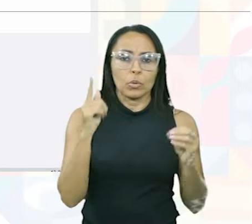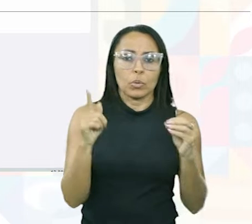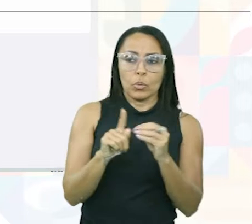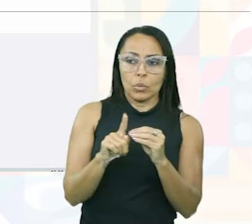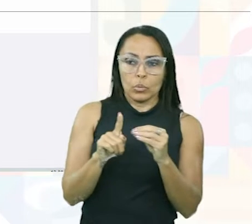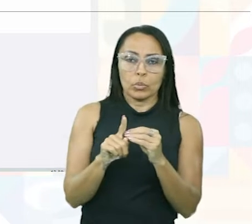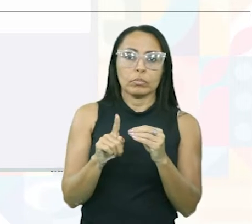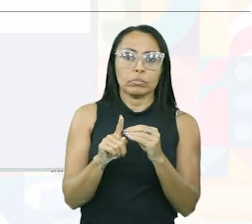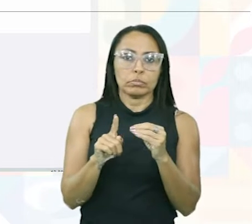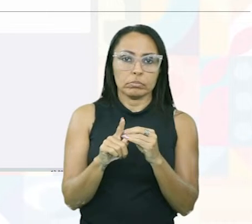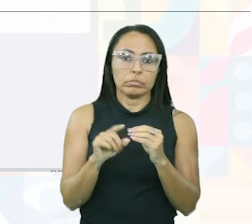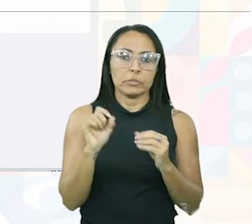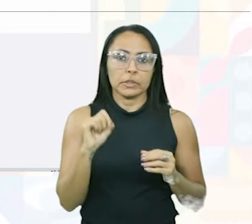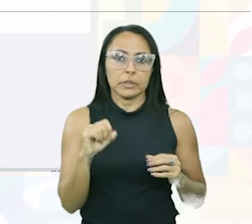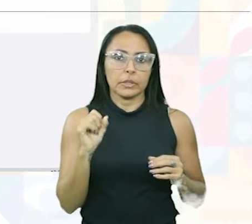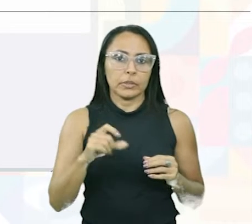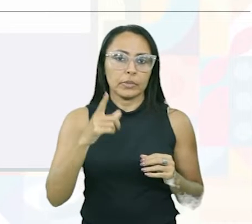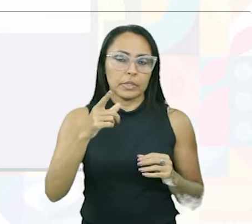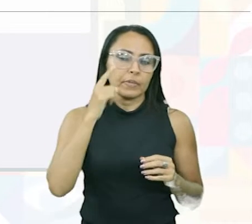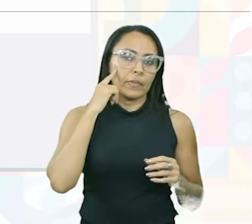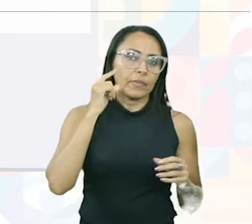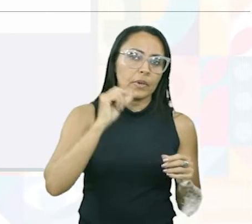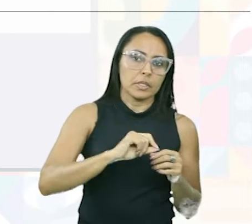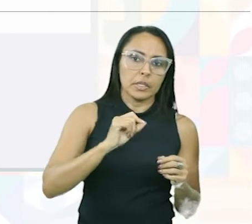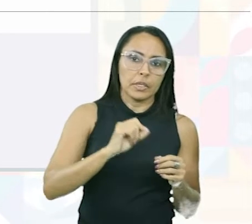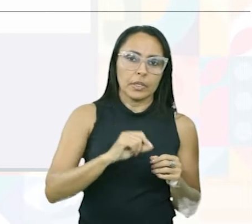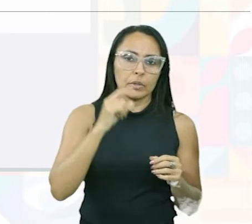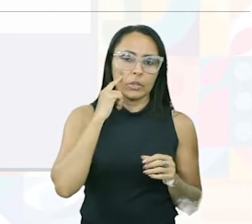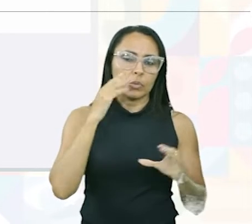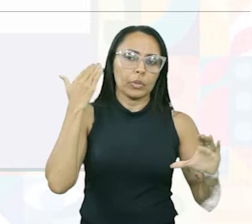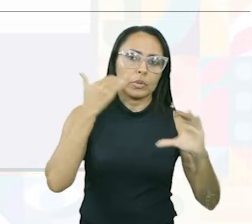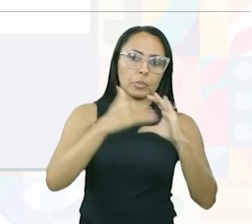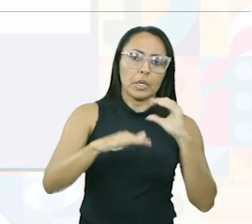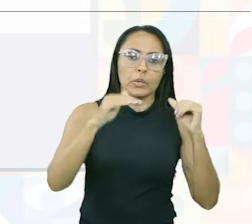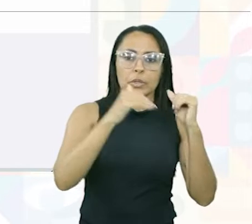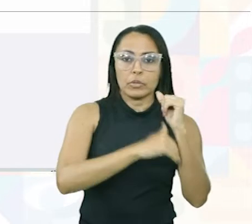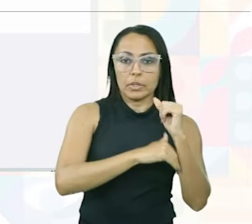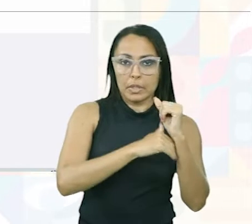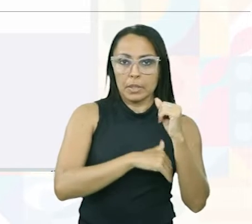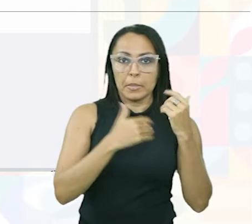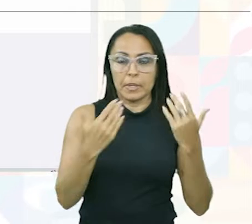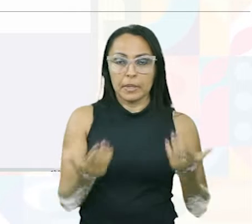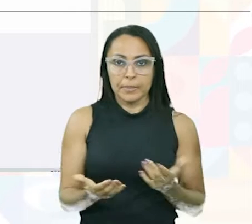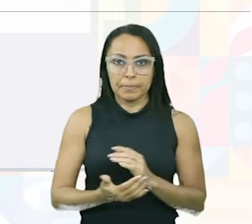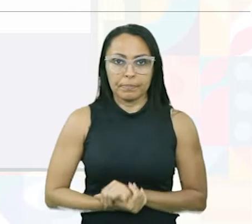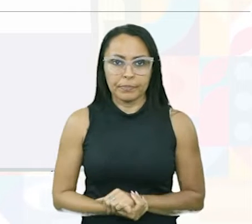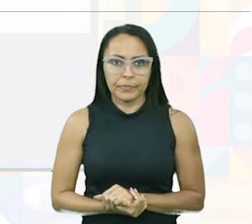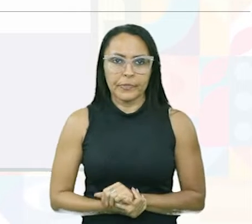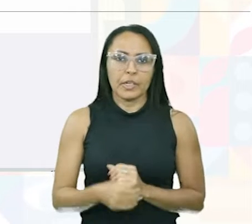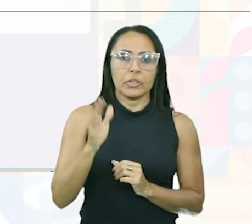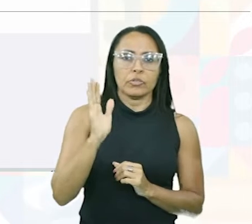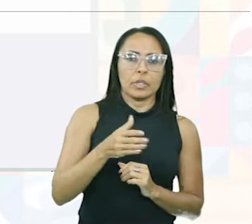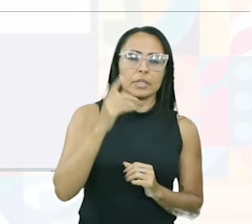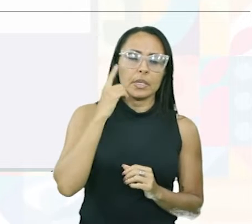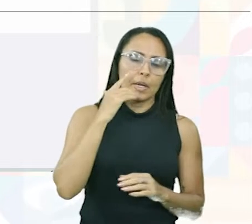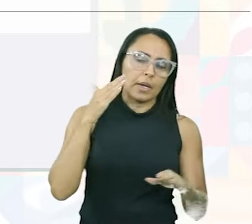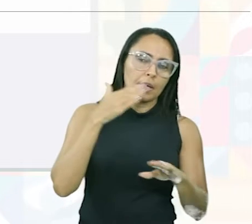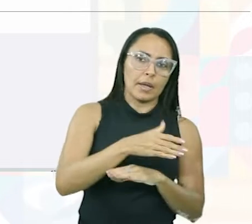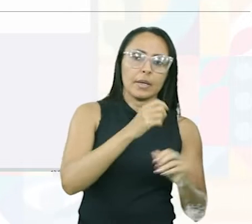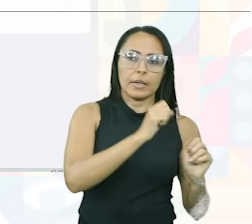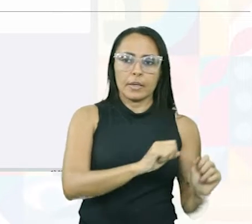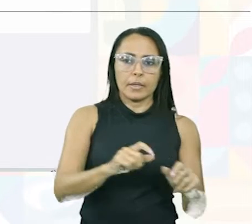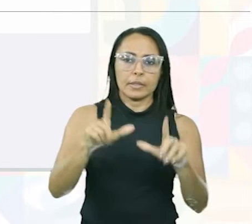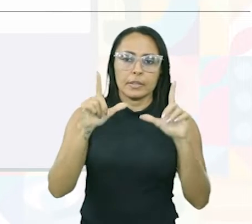uma conta Google, você vai colocar o seu e-mail e sua senha da conta Google e já será redirecionado para a sua